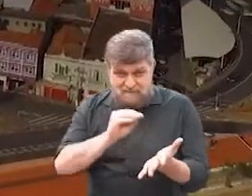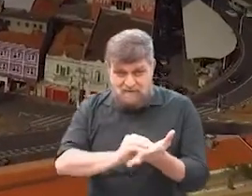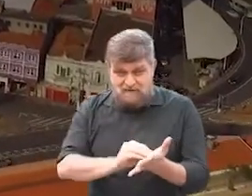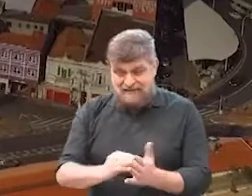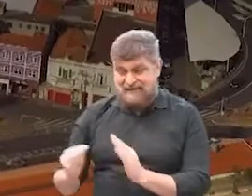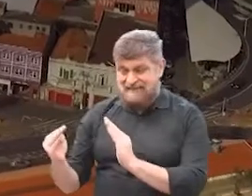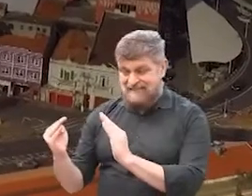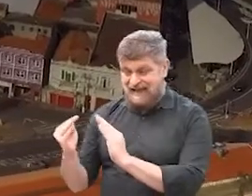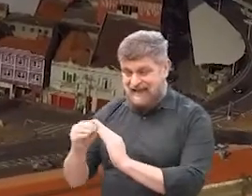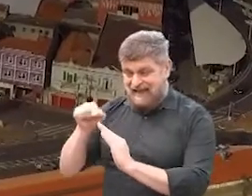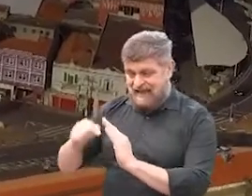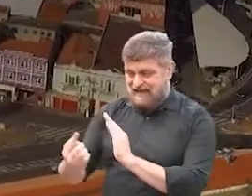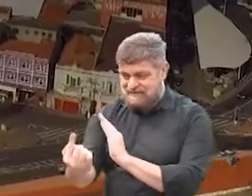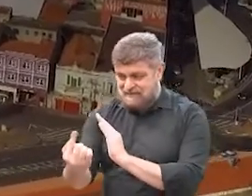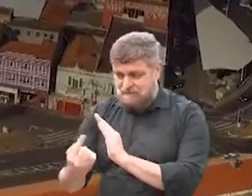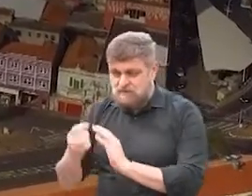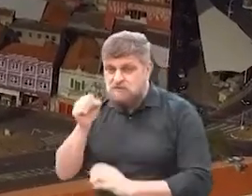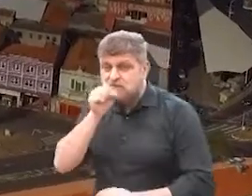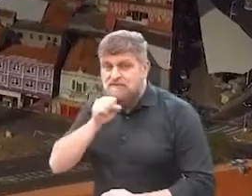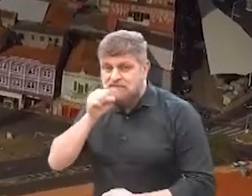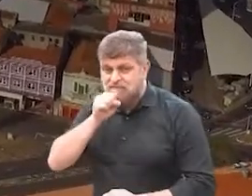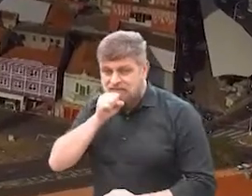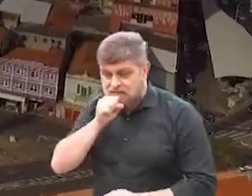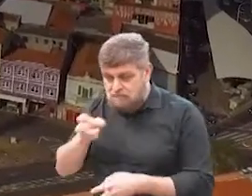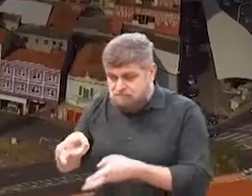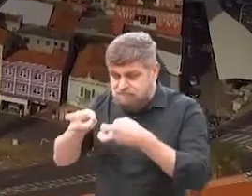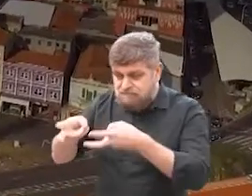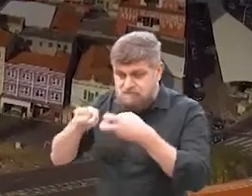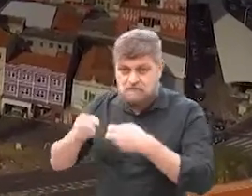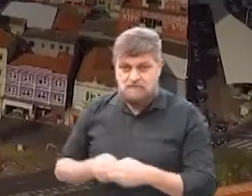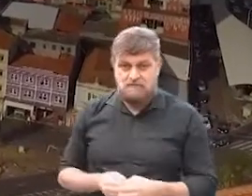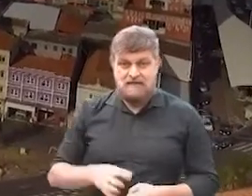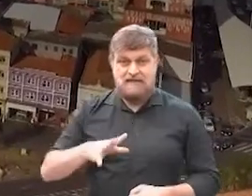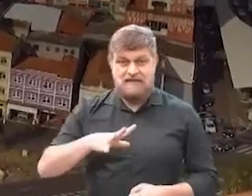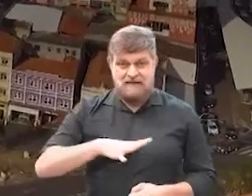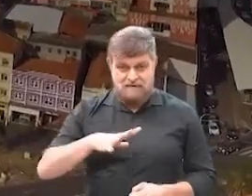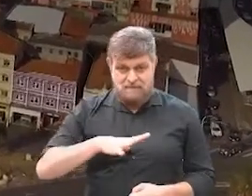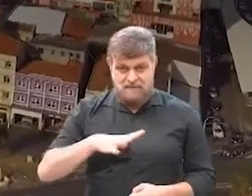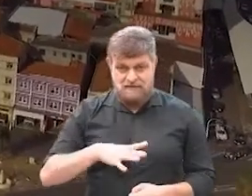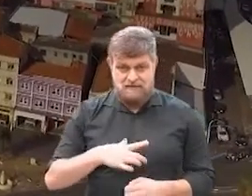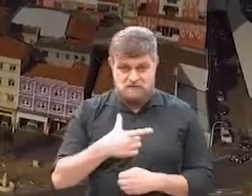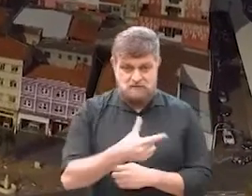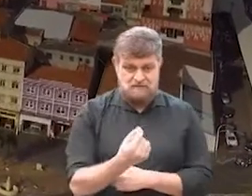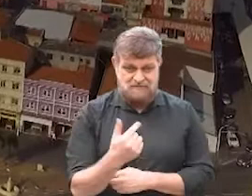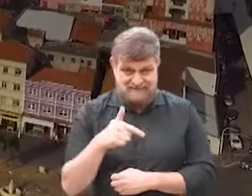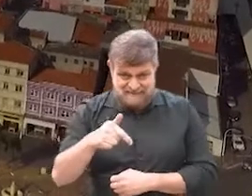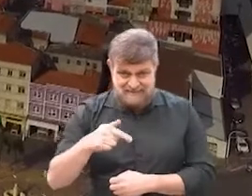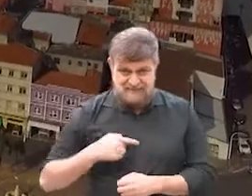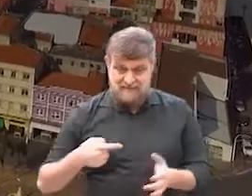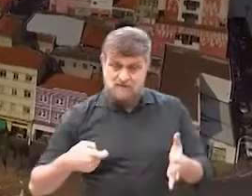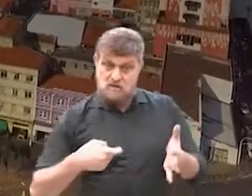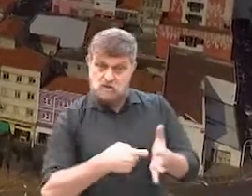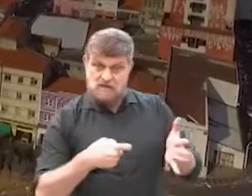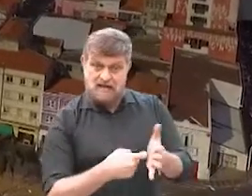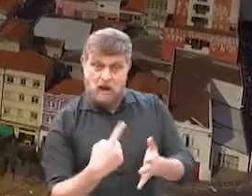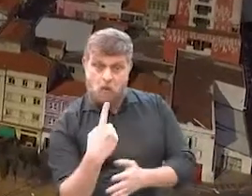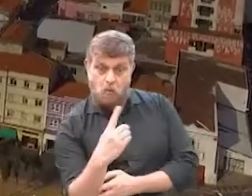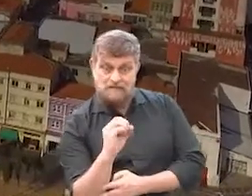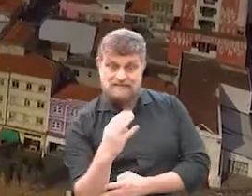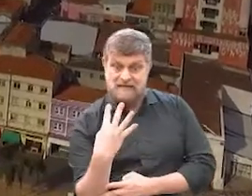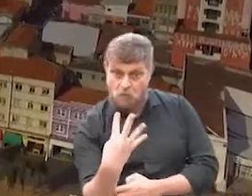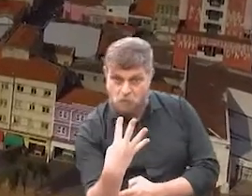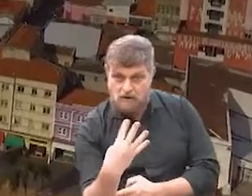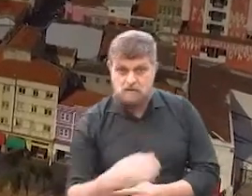dentro da casa dos idosos. Em Campinas, em 2017, foram 104 notificações de violência contra o